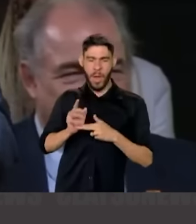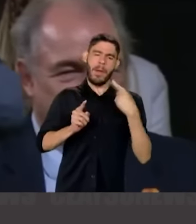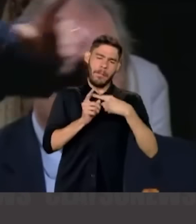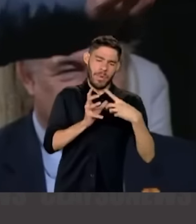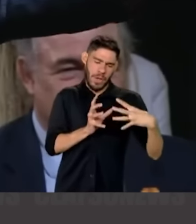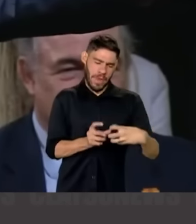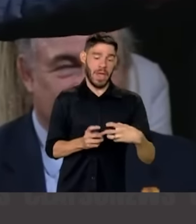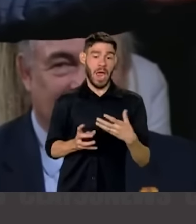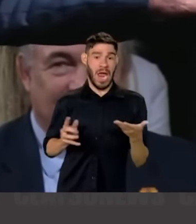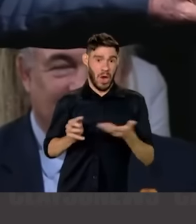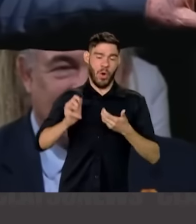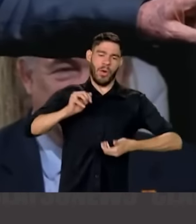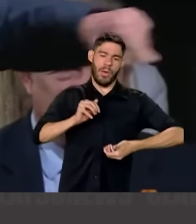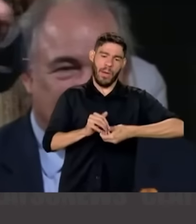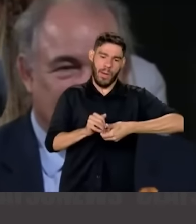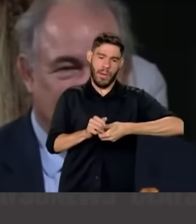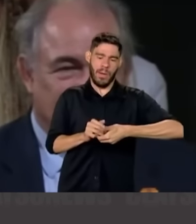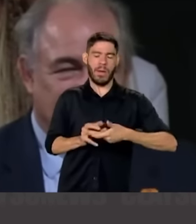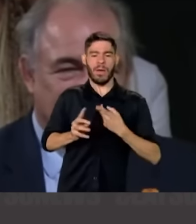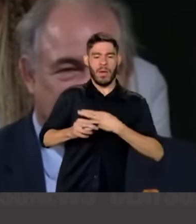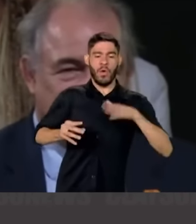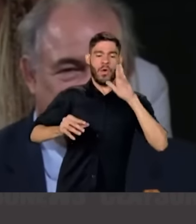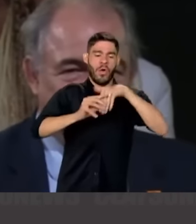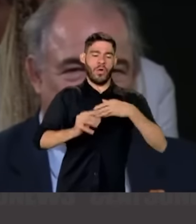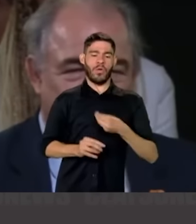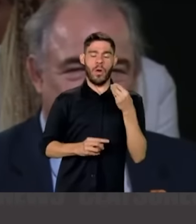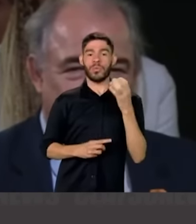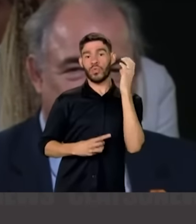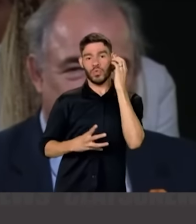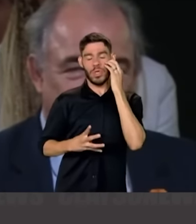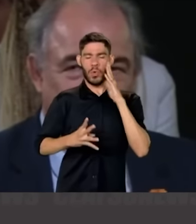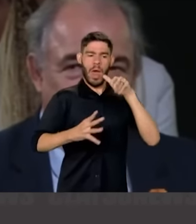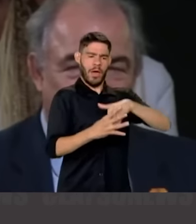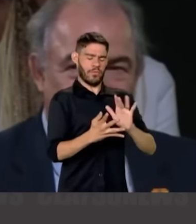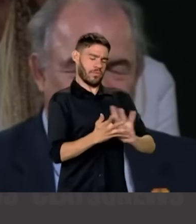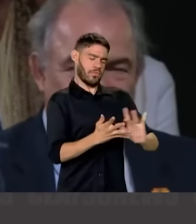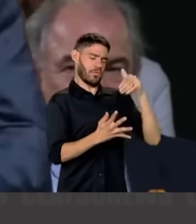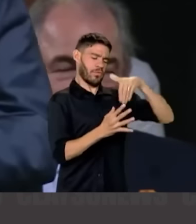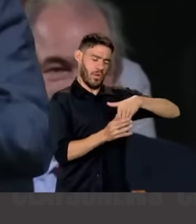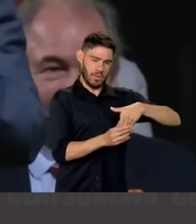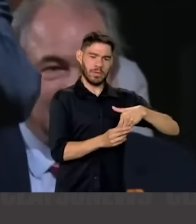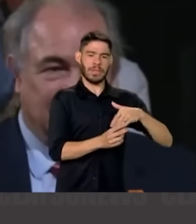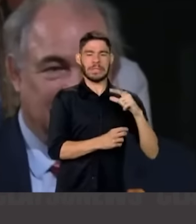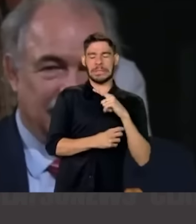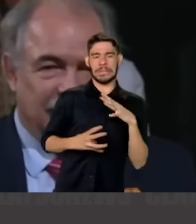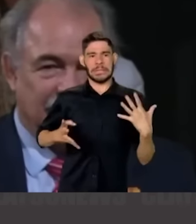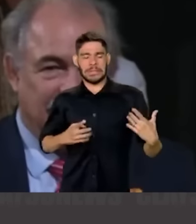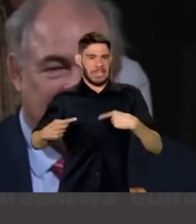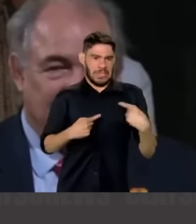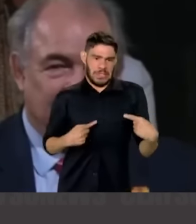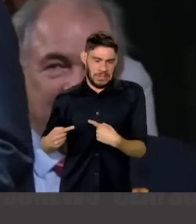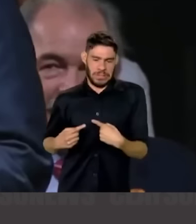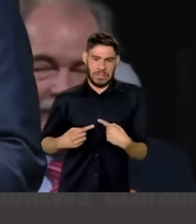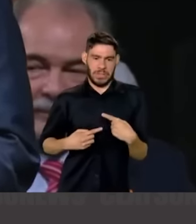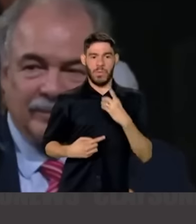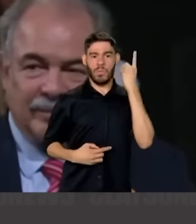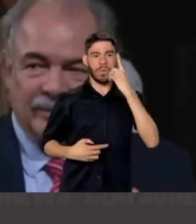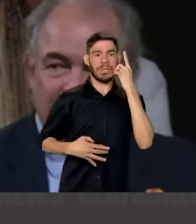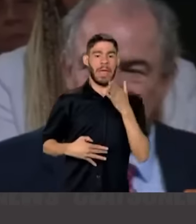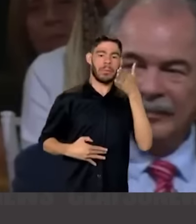se a gente brincar, agora no Congresso Nacional, as coisas estão votadas pelo celular. Então, quando tem um clima quente, os deputados não